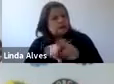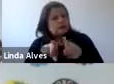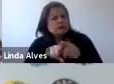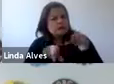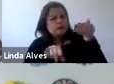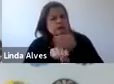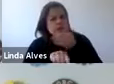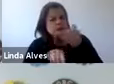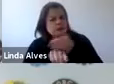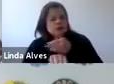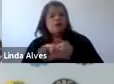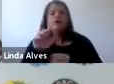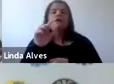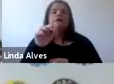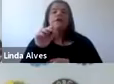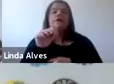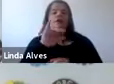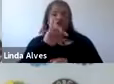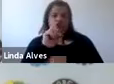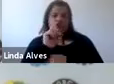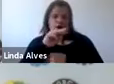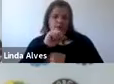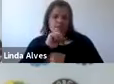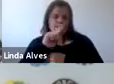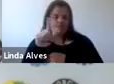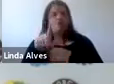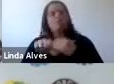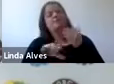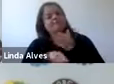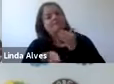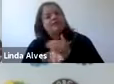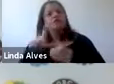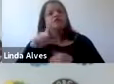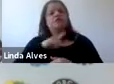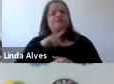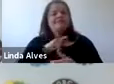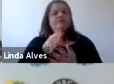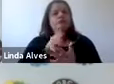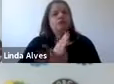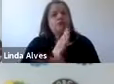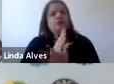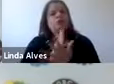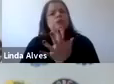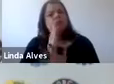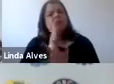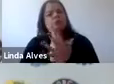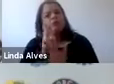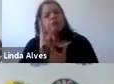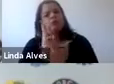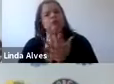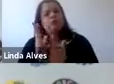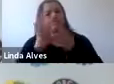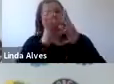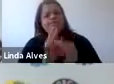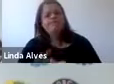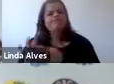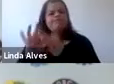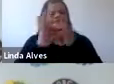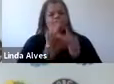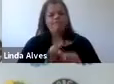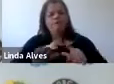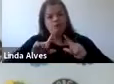comentou aqui. E nessa reunião foi tirado algumas linhas, como unidade na luta em relação